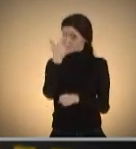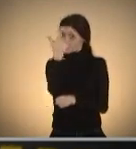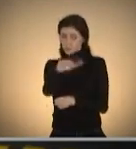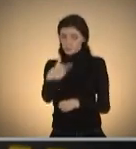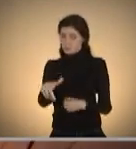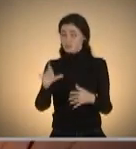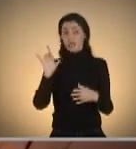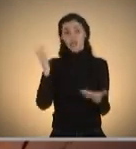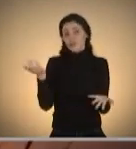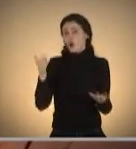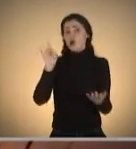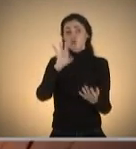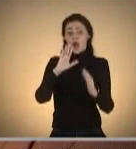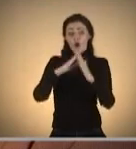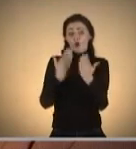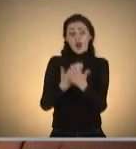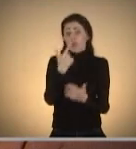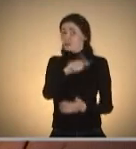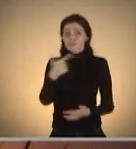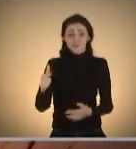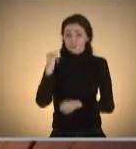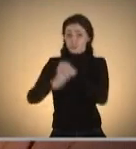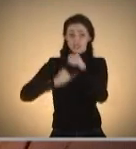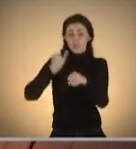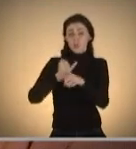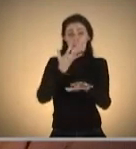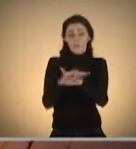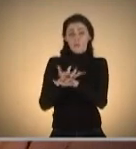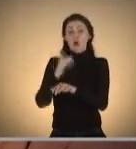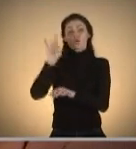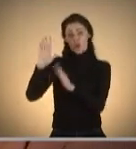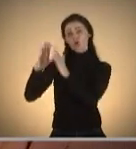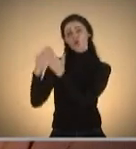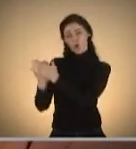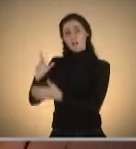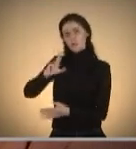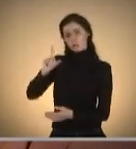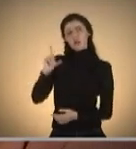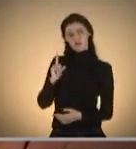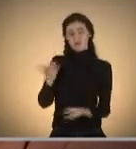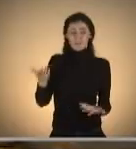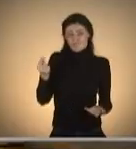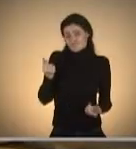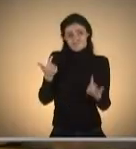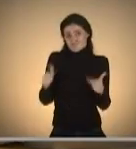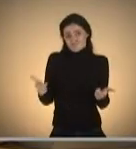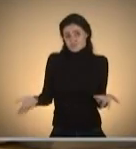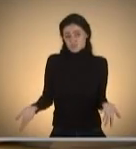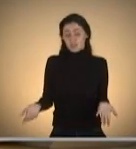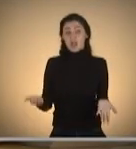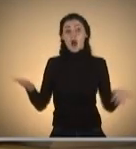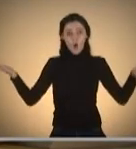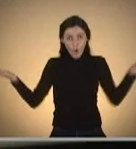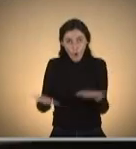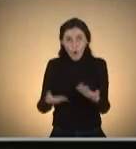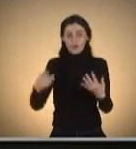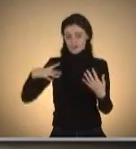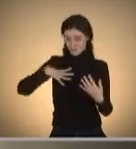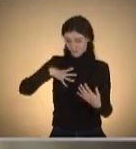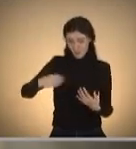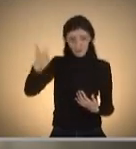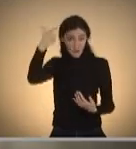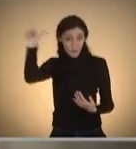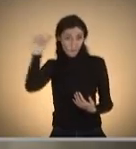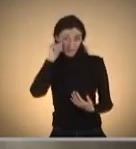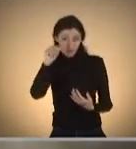internet, porque na época a gente, nos colégios não tinha, e era só particular, e a gente não tinha condições, sim. E